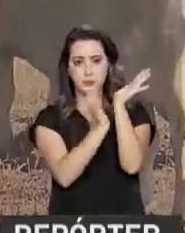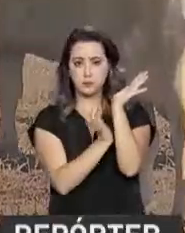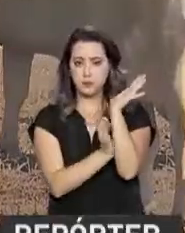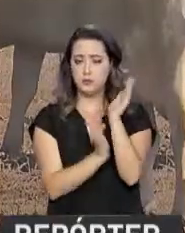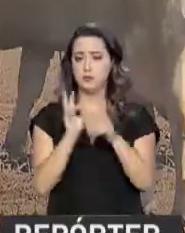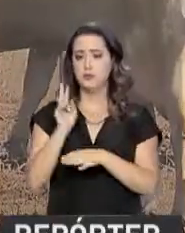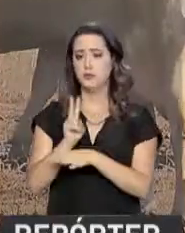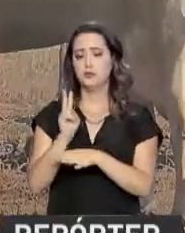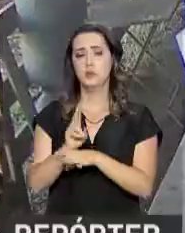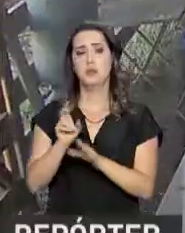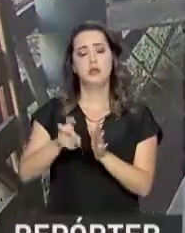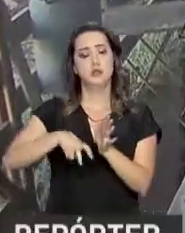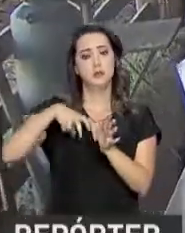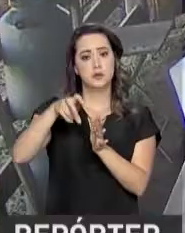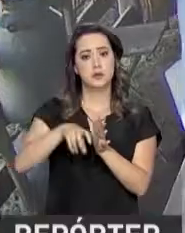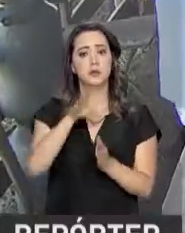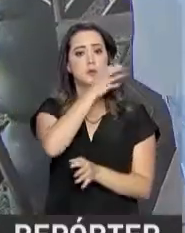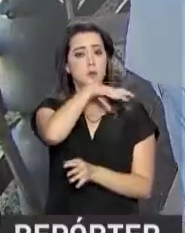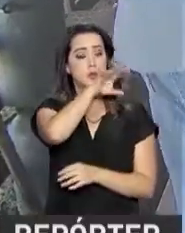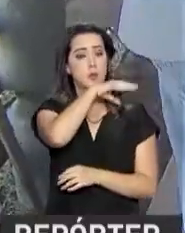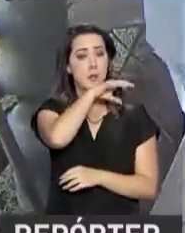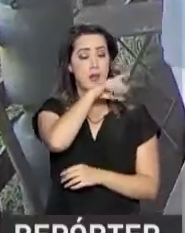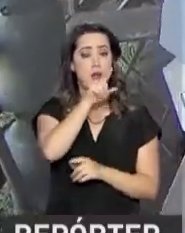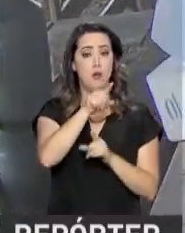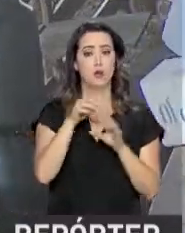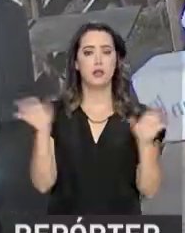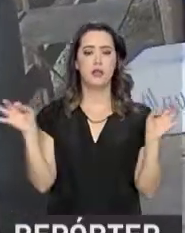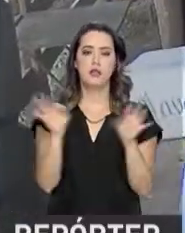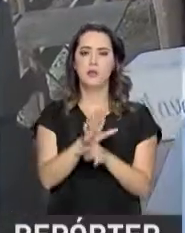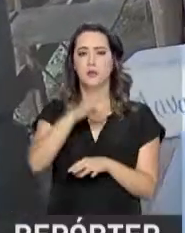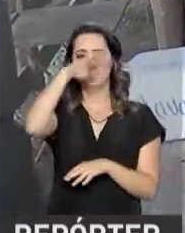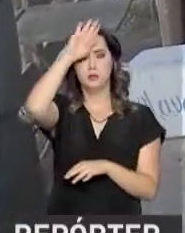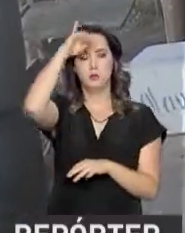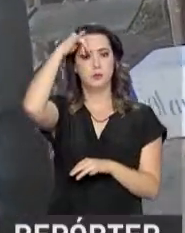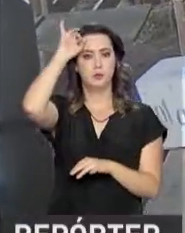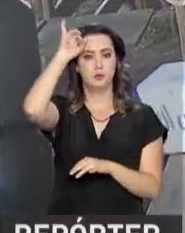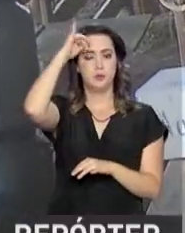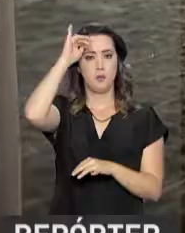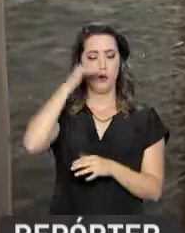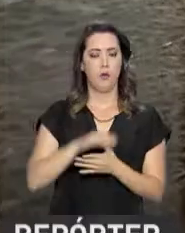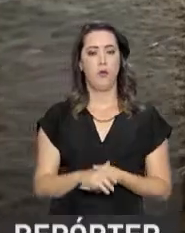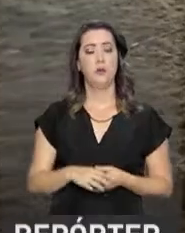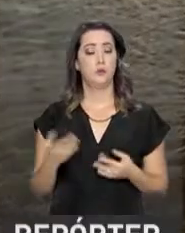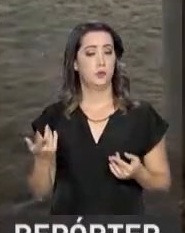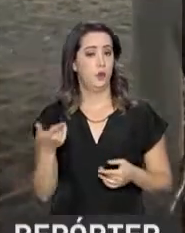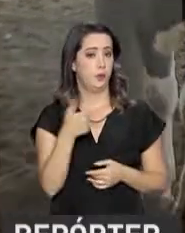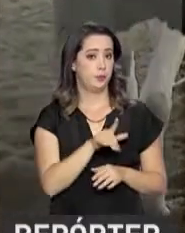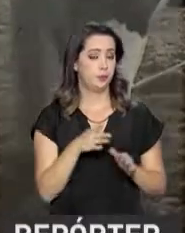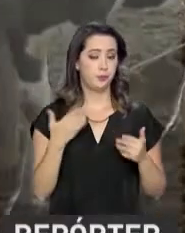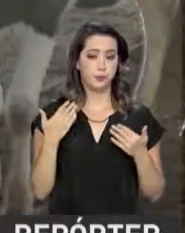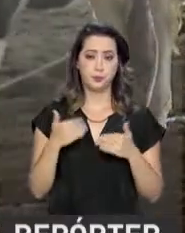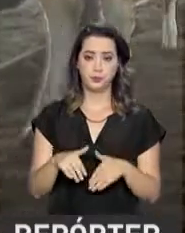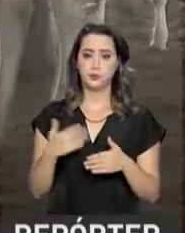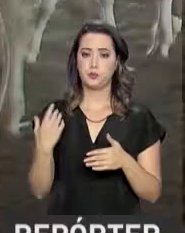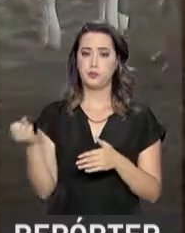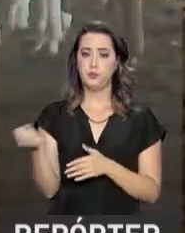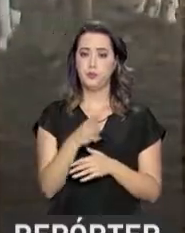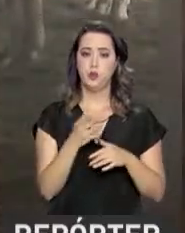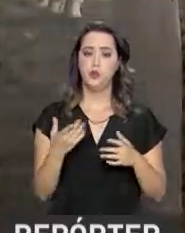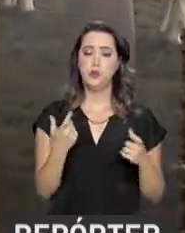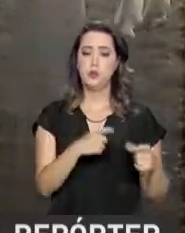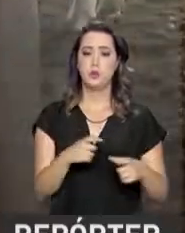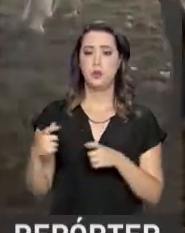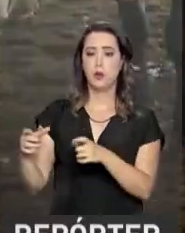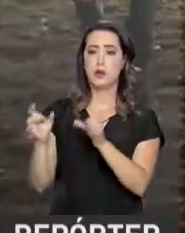defesa agropecuária conseguiu erradicar a febre aftosa no país outra frente é a abertura de novos mercados